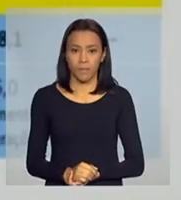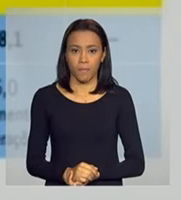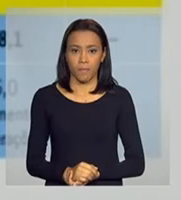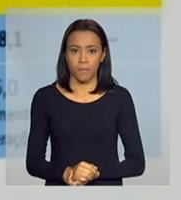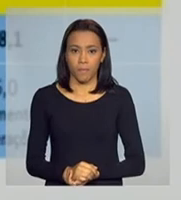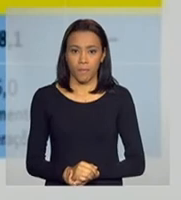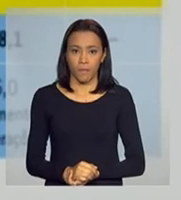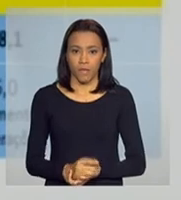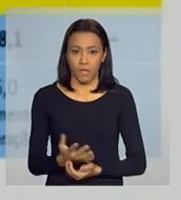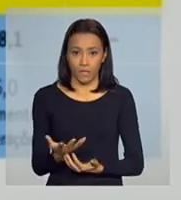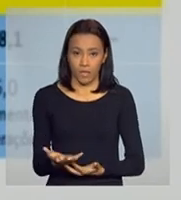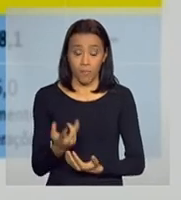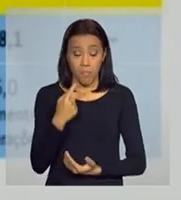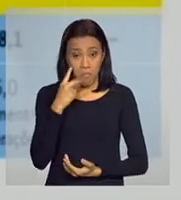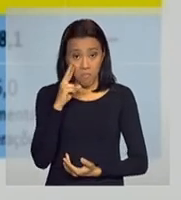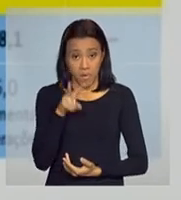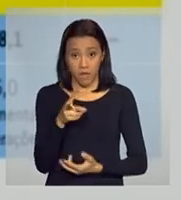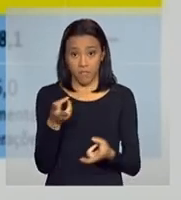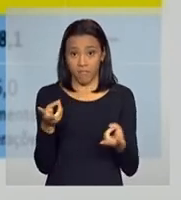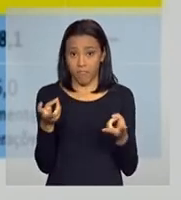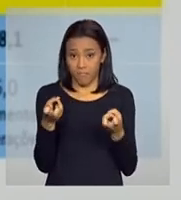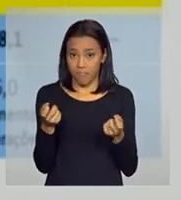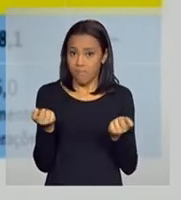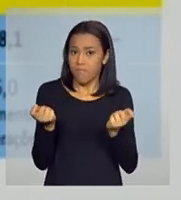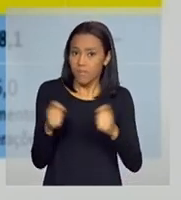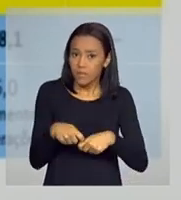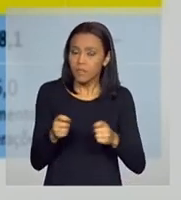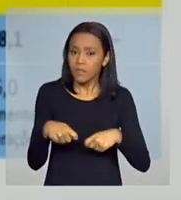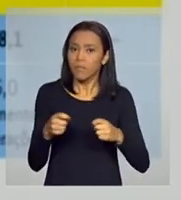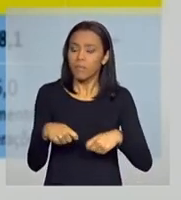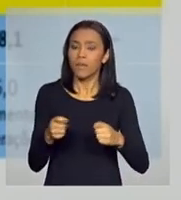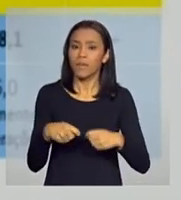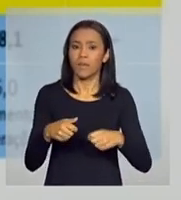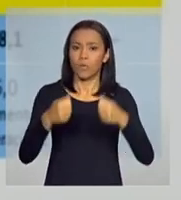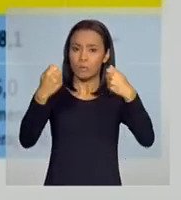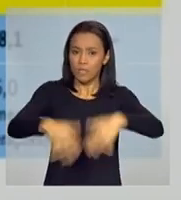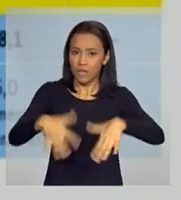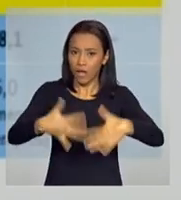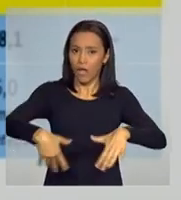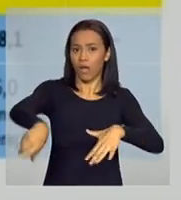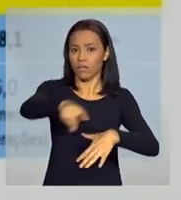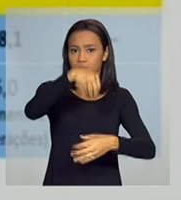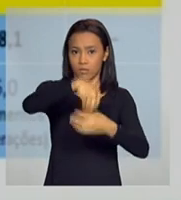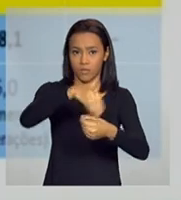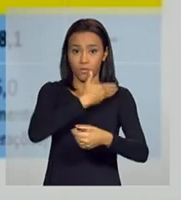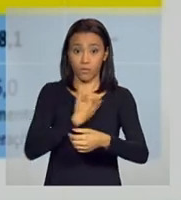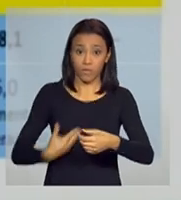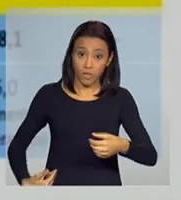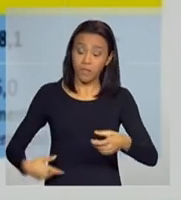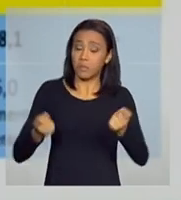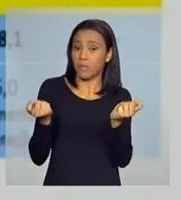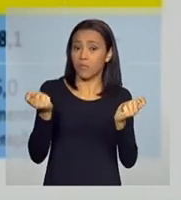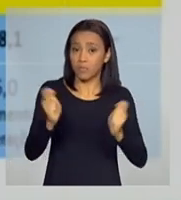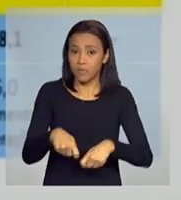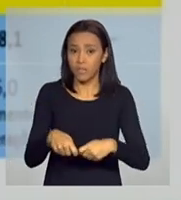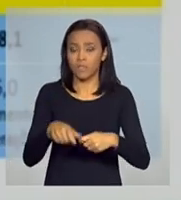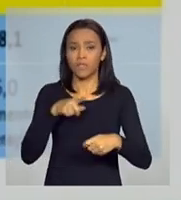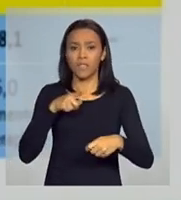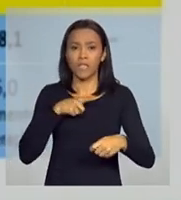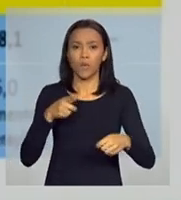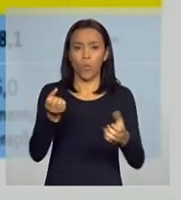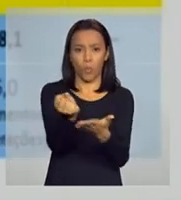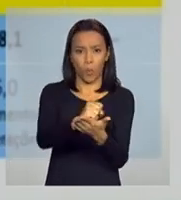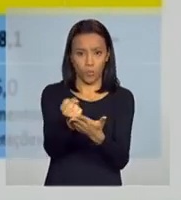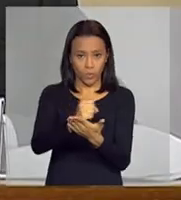é Para viabilizar as despesas num patamar coerente com este equilíbrio